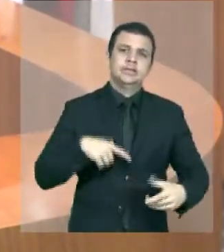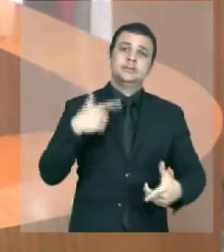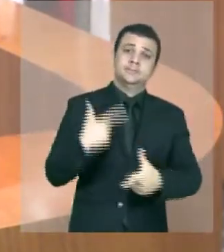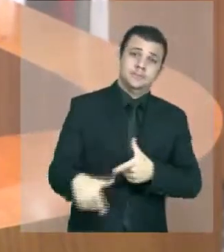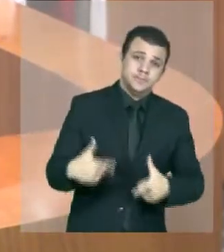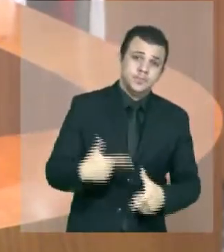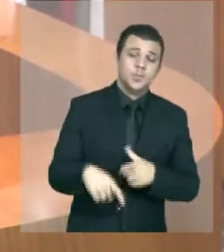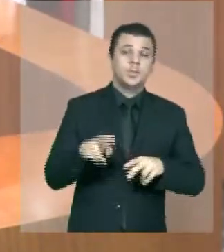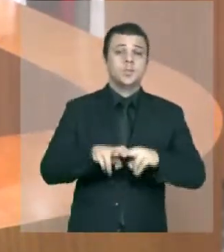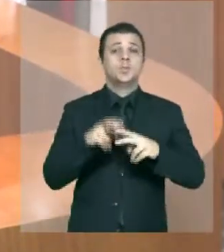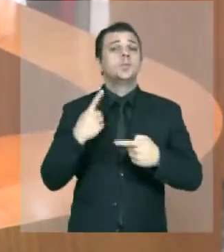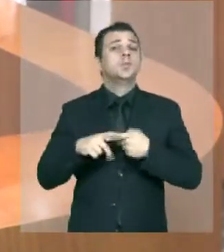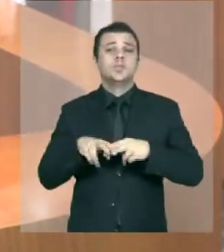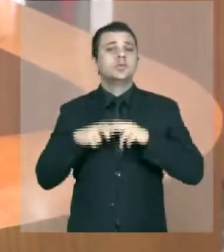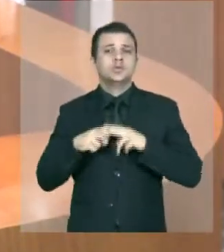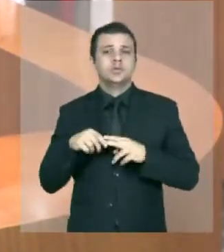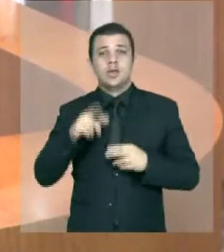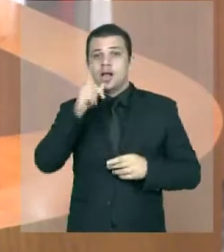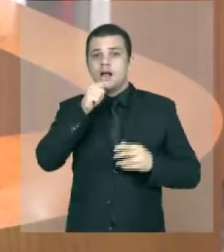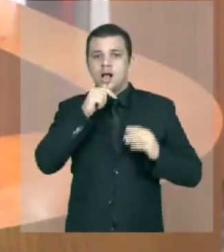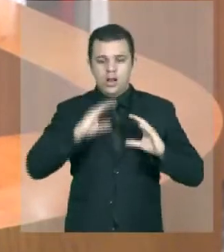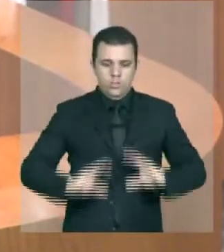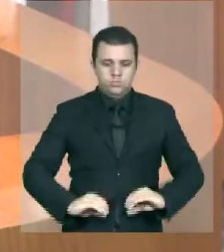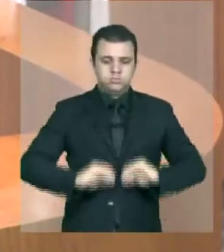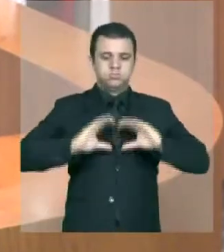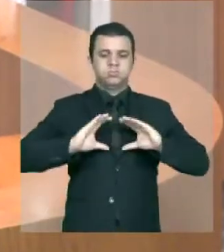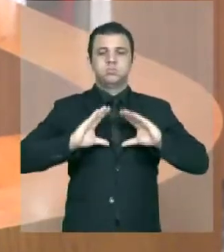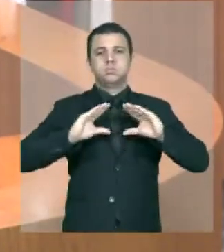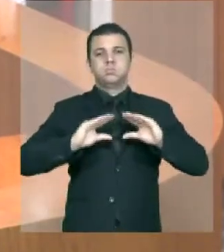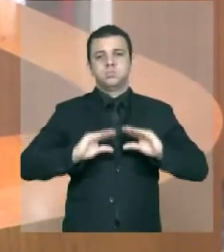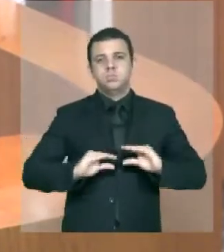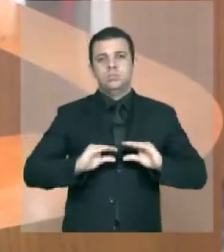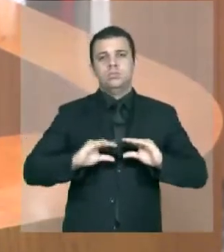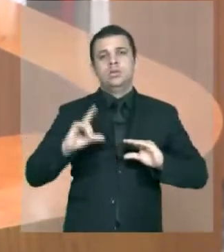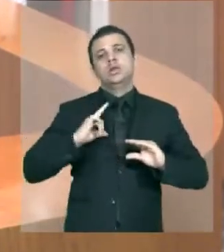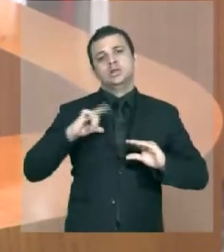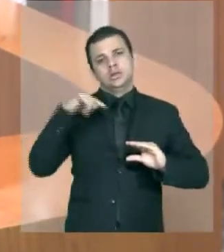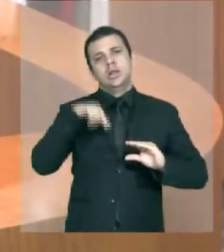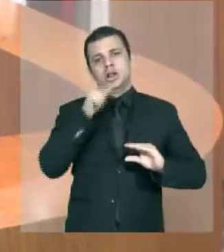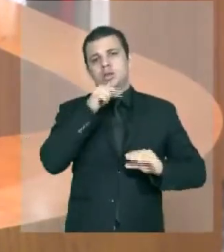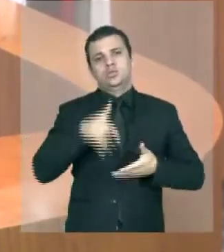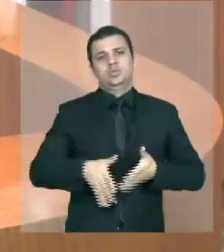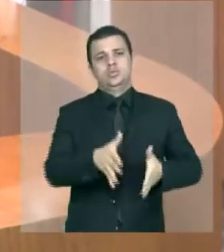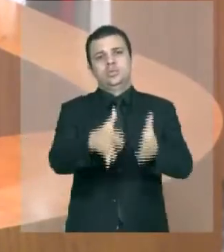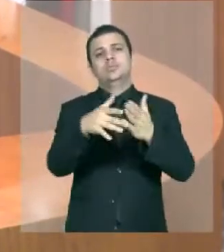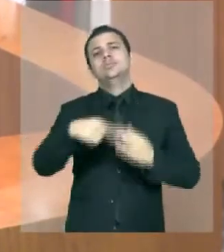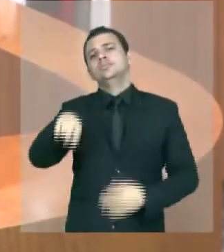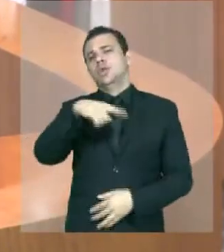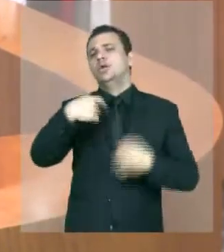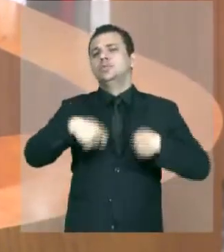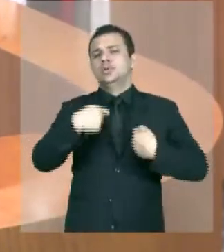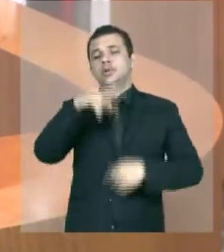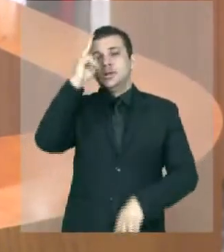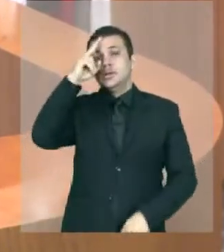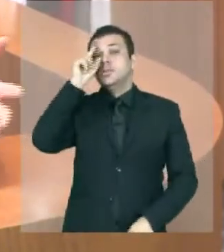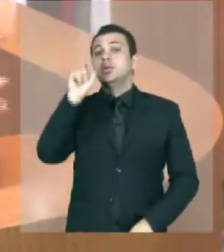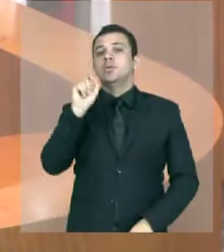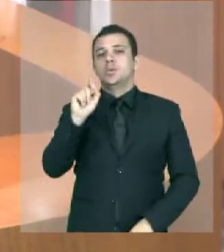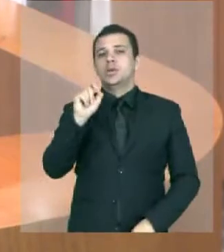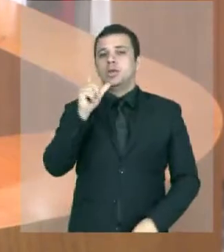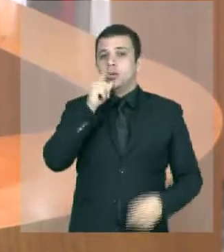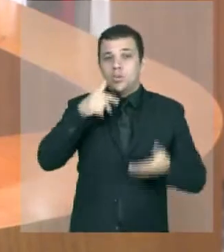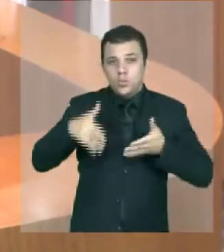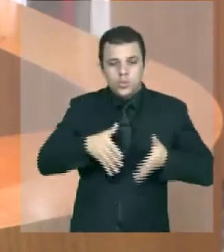rio. Nós temos que nos conscientizar que os recursos hídricos são perenes, né? Podem